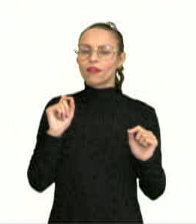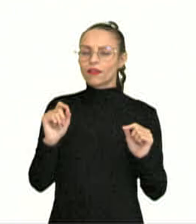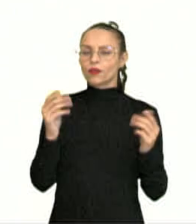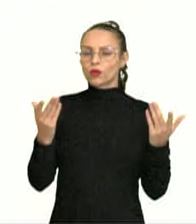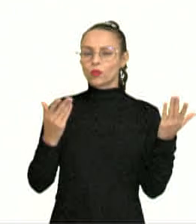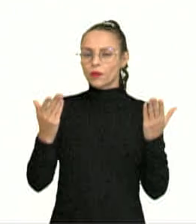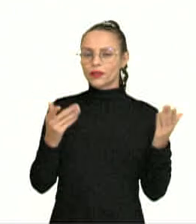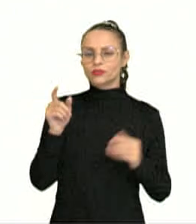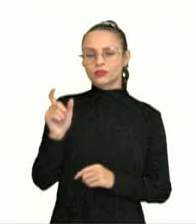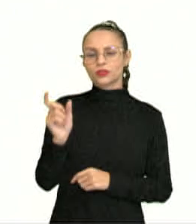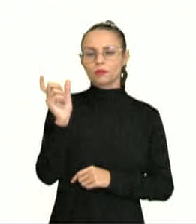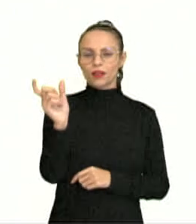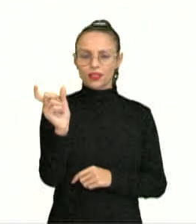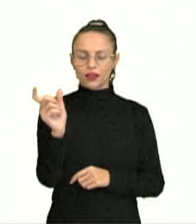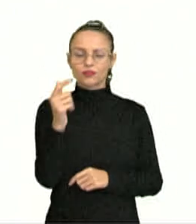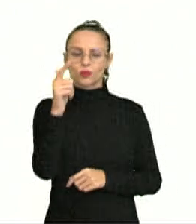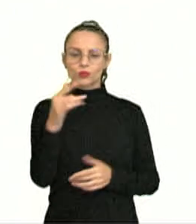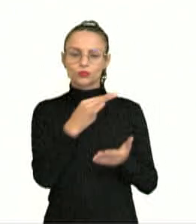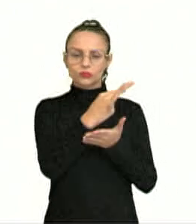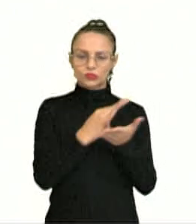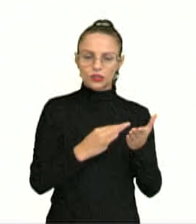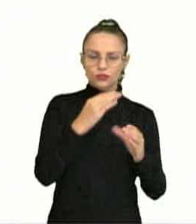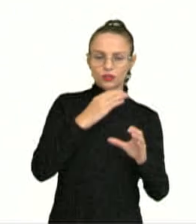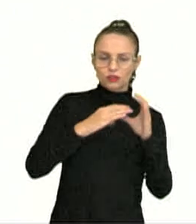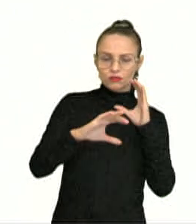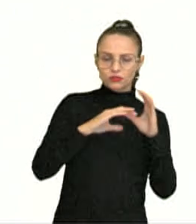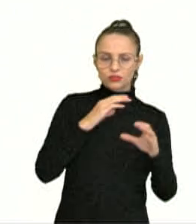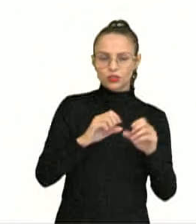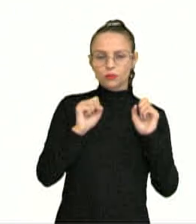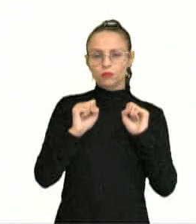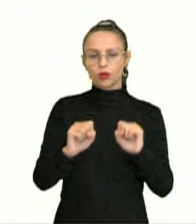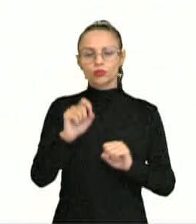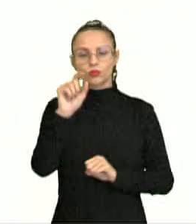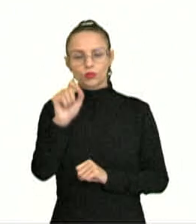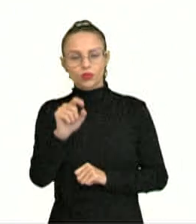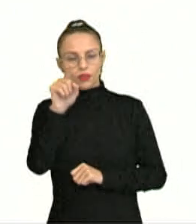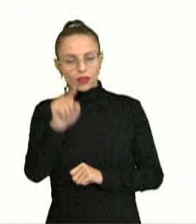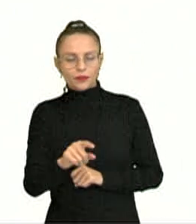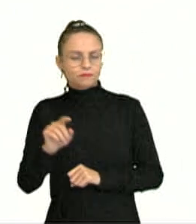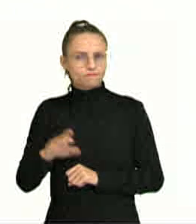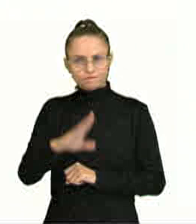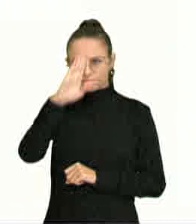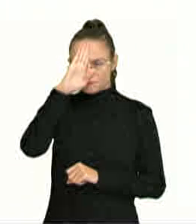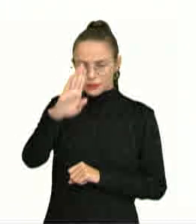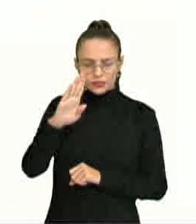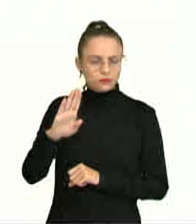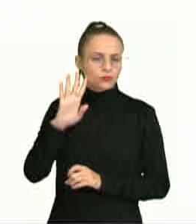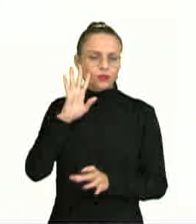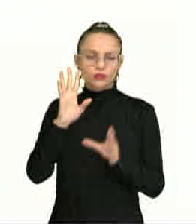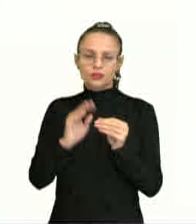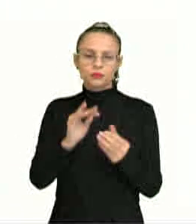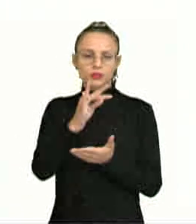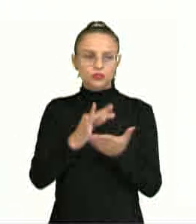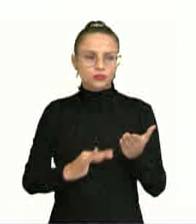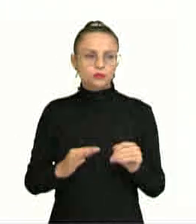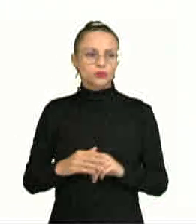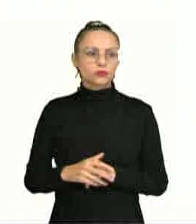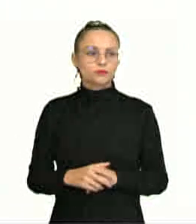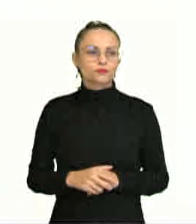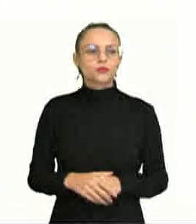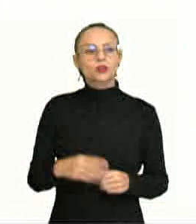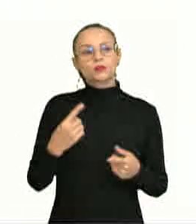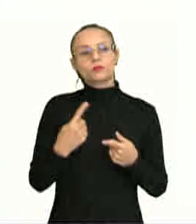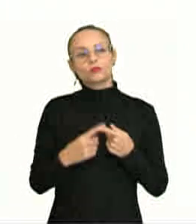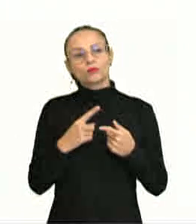contraste entre essa palavra e o restante da canção pode ser considerado a chave da interpretação? Então, como chave na